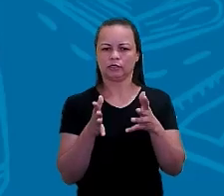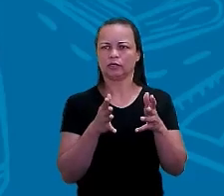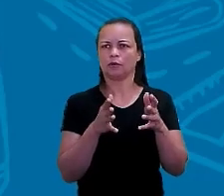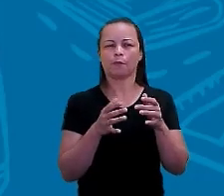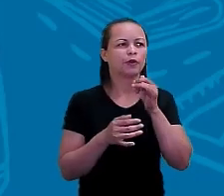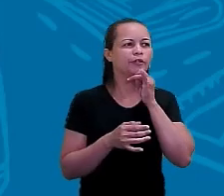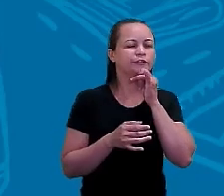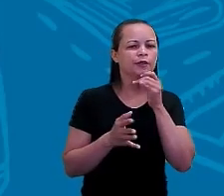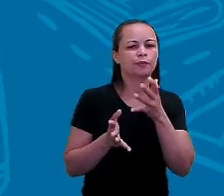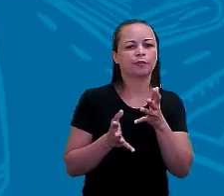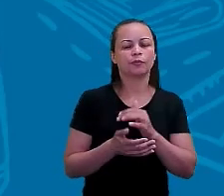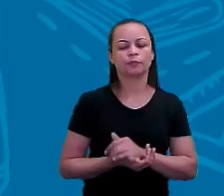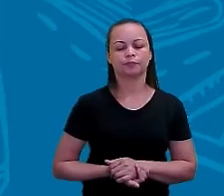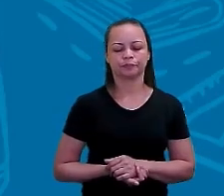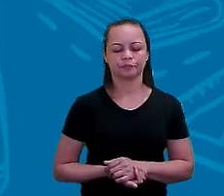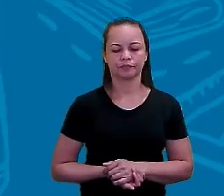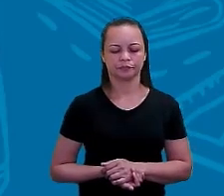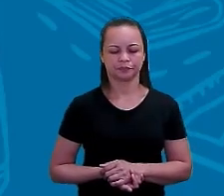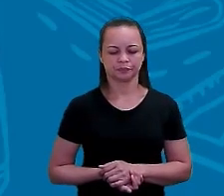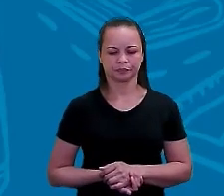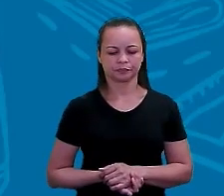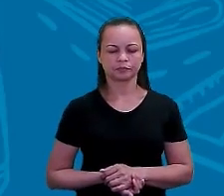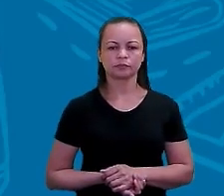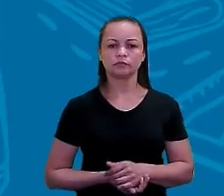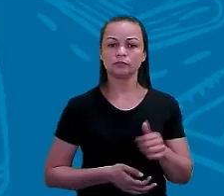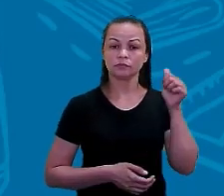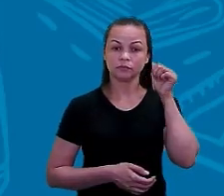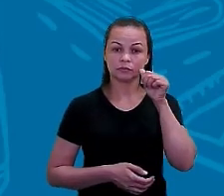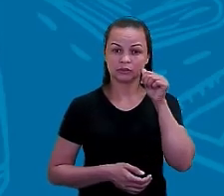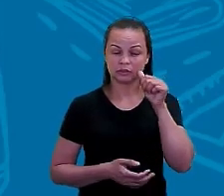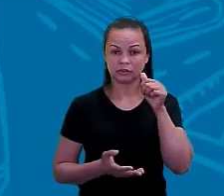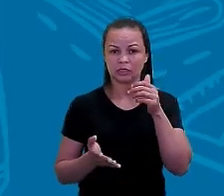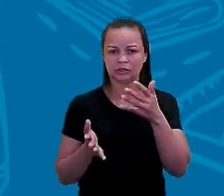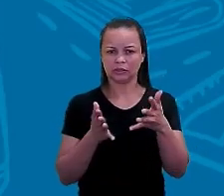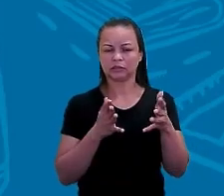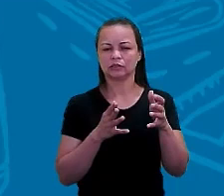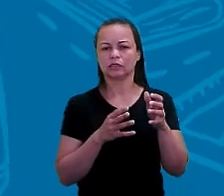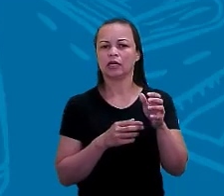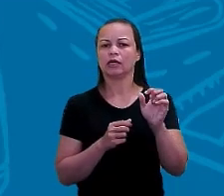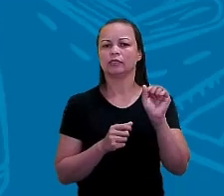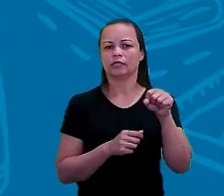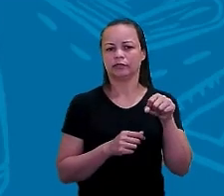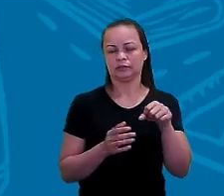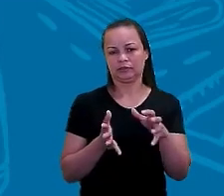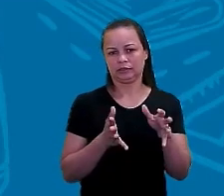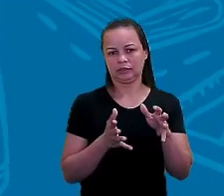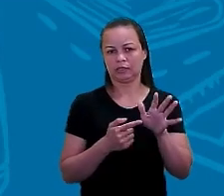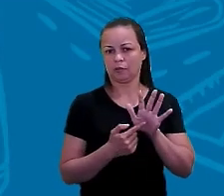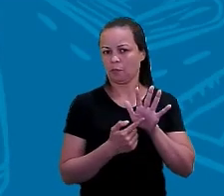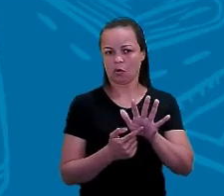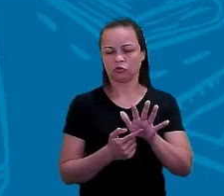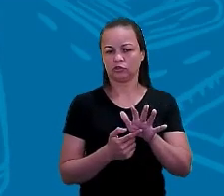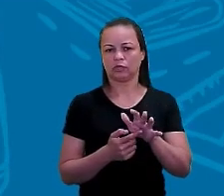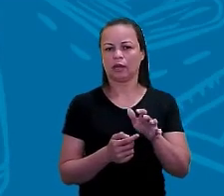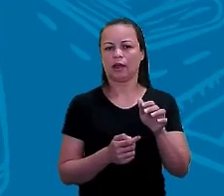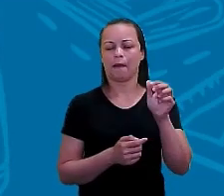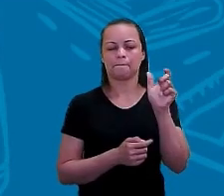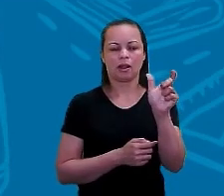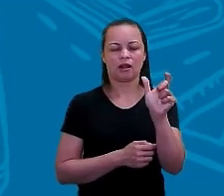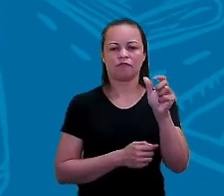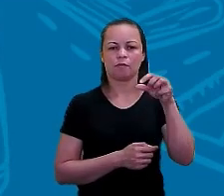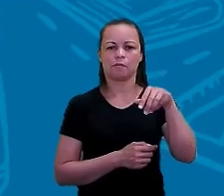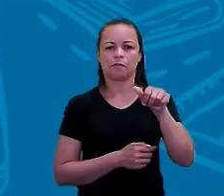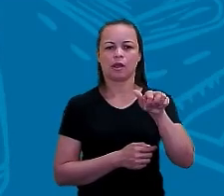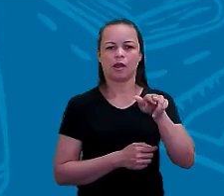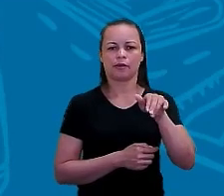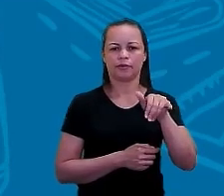tipo, did Maria take an Uber? Aí você diria, yes, she did. Não poderia aparecer a palavra Maria, não. Se fosse